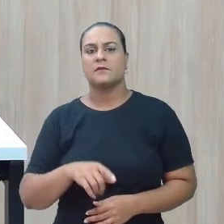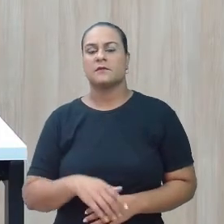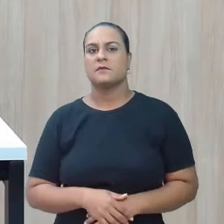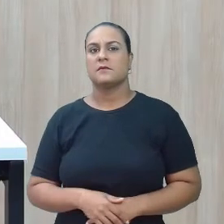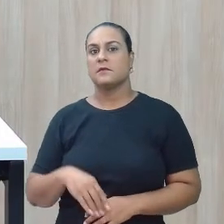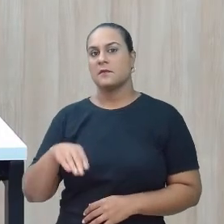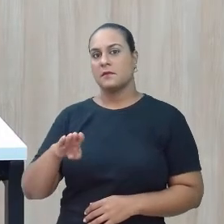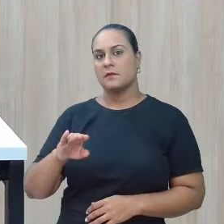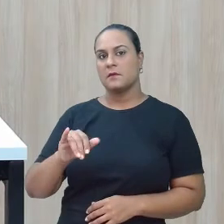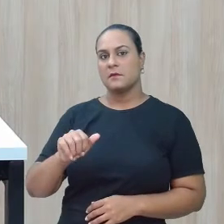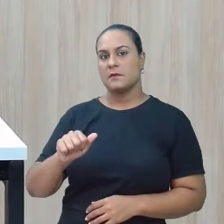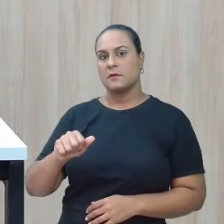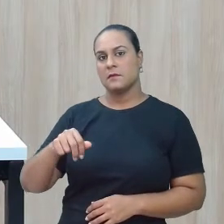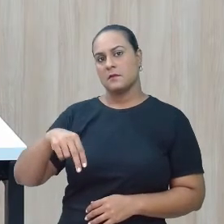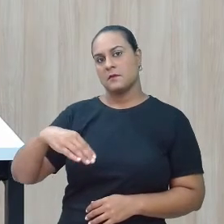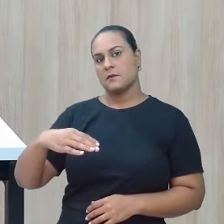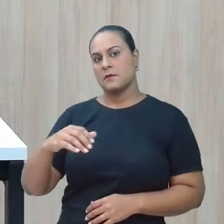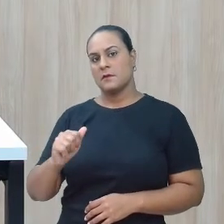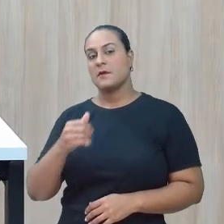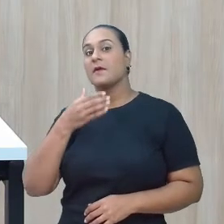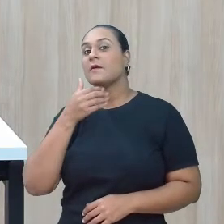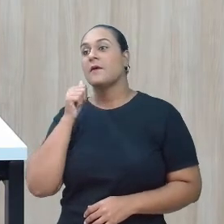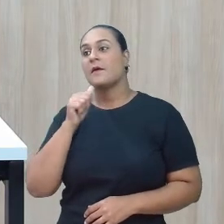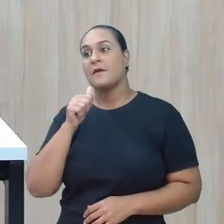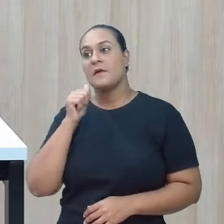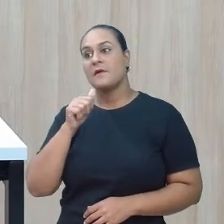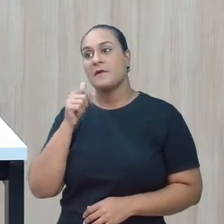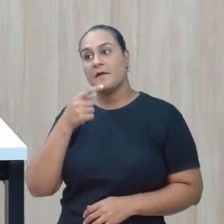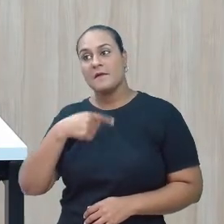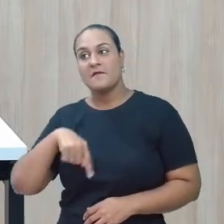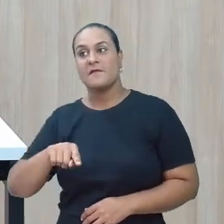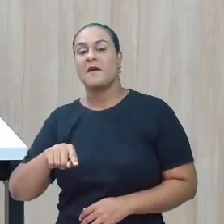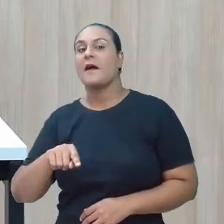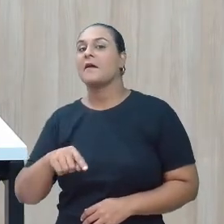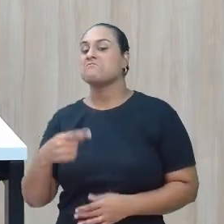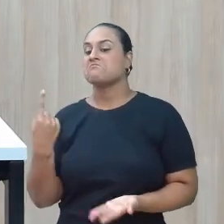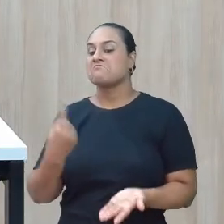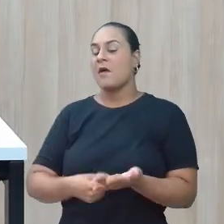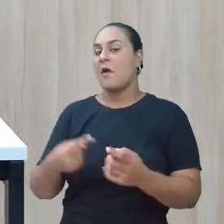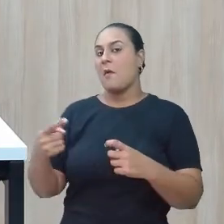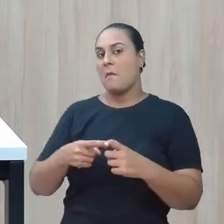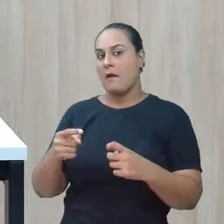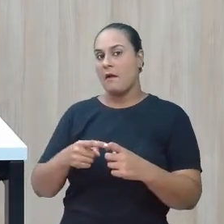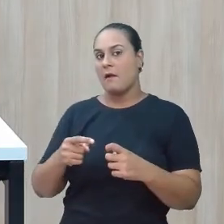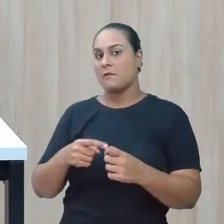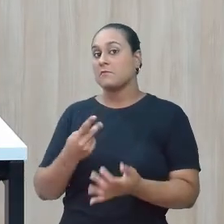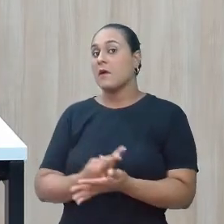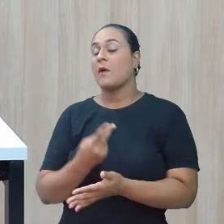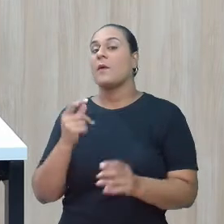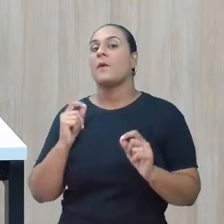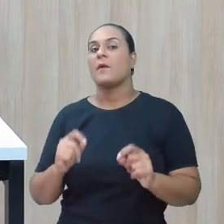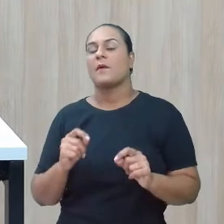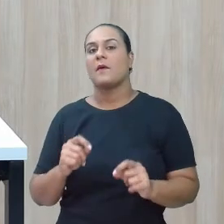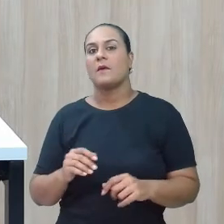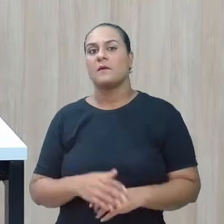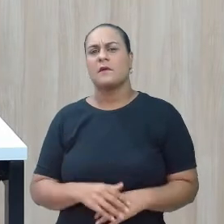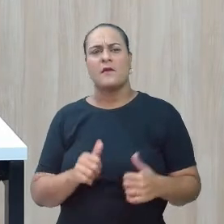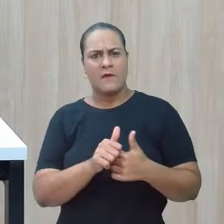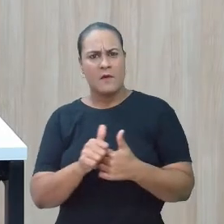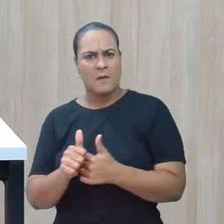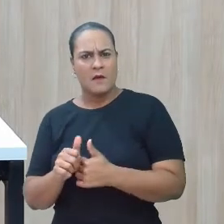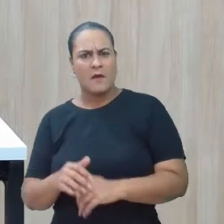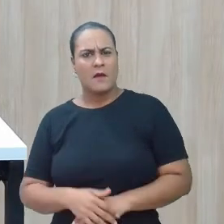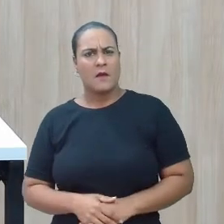o oftalmologista, né? E aí, o que é que acontece? A gente vai acompanhar. Vamos